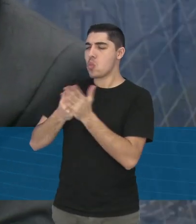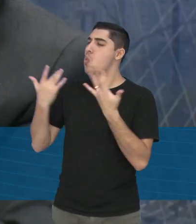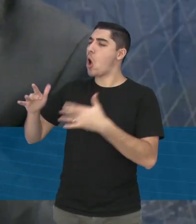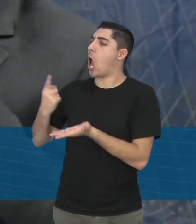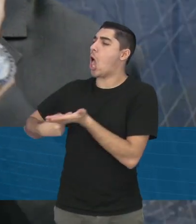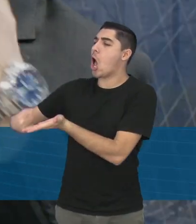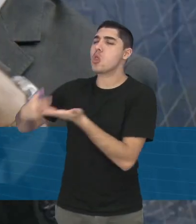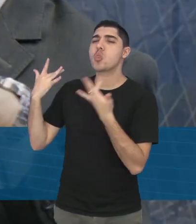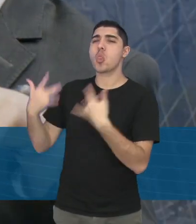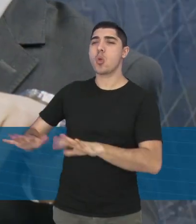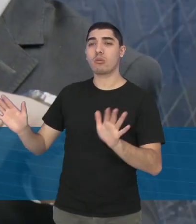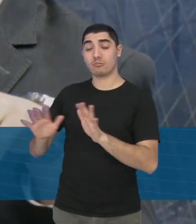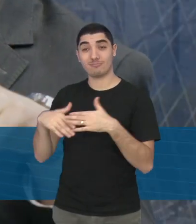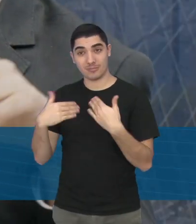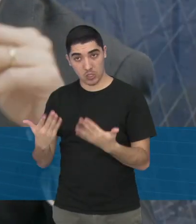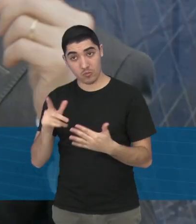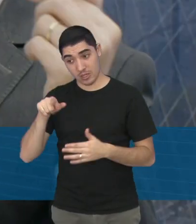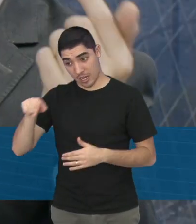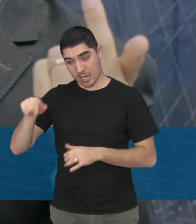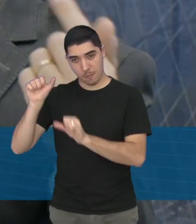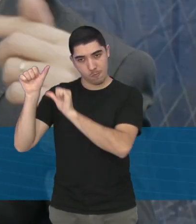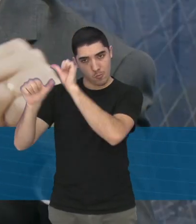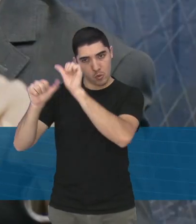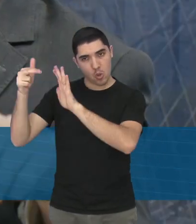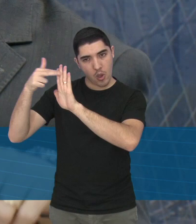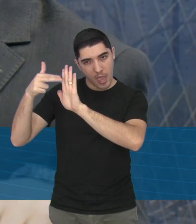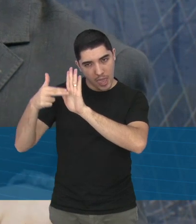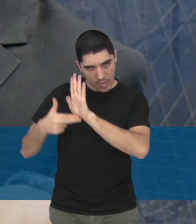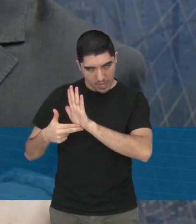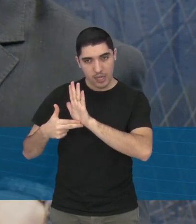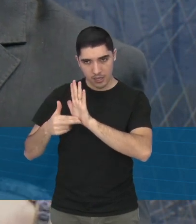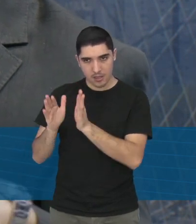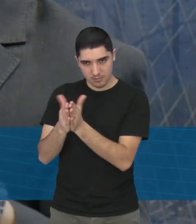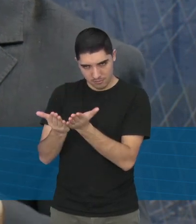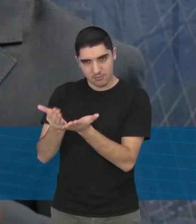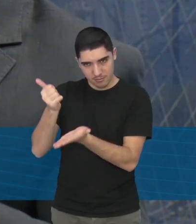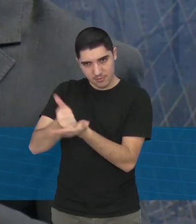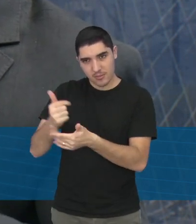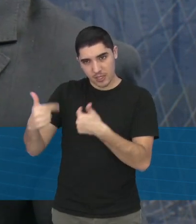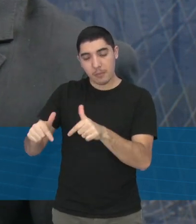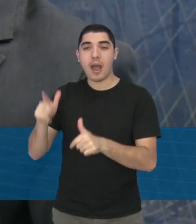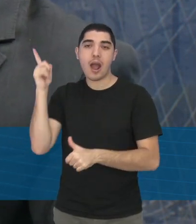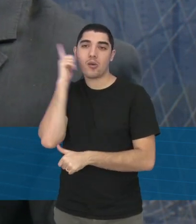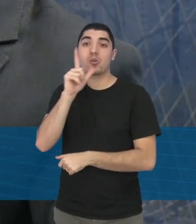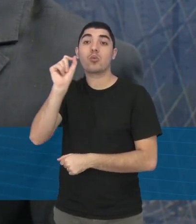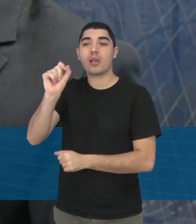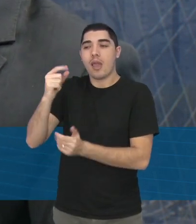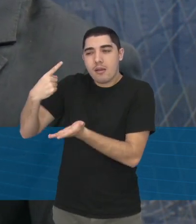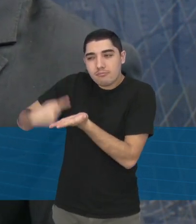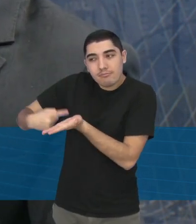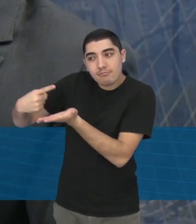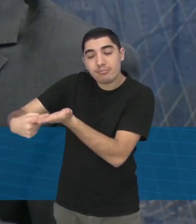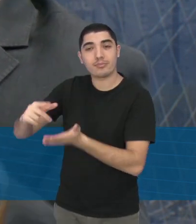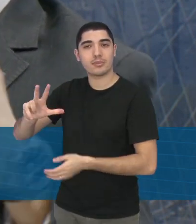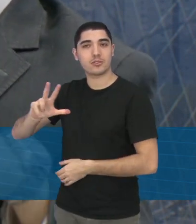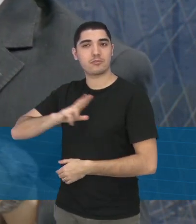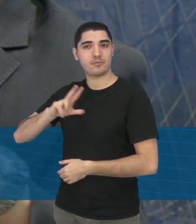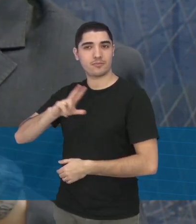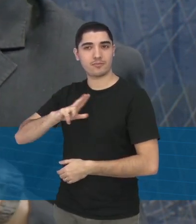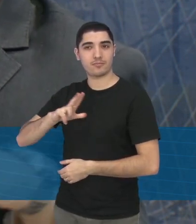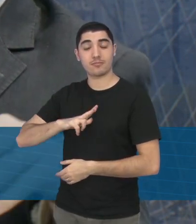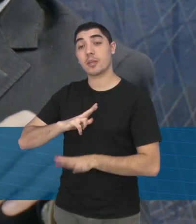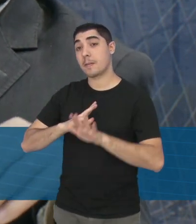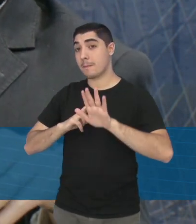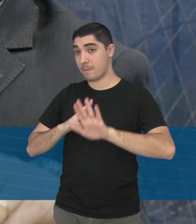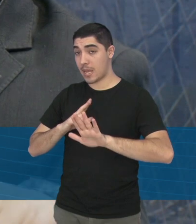queria negociar. Com a reforma trabalhista, houve a possibilidade de acordo individual. Tá? Agora, no